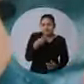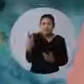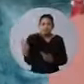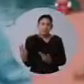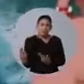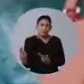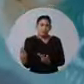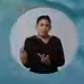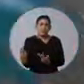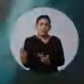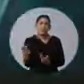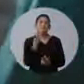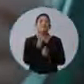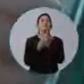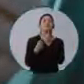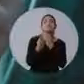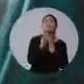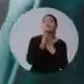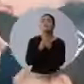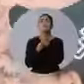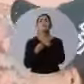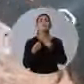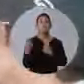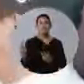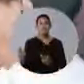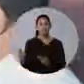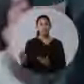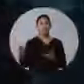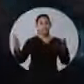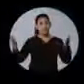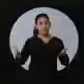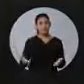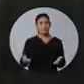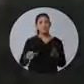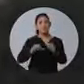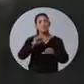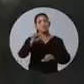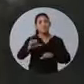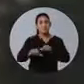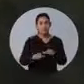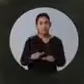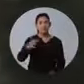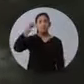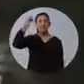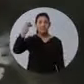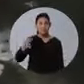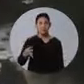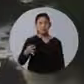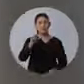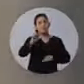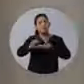quando todo mundo tem a mesma vontade, esse é o tempo da mudança. A maior certeza da vida